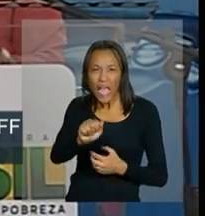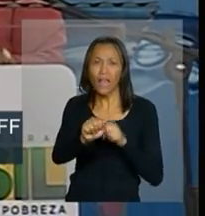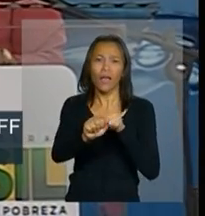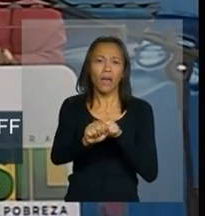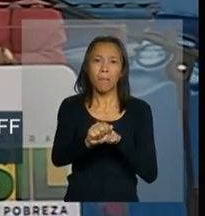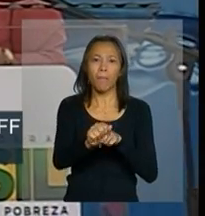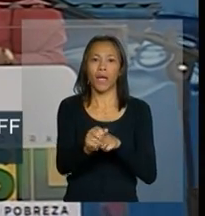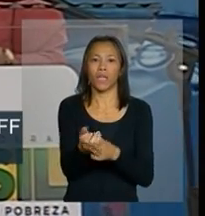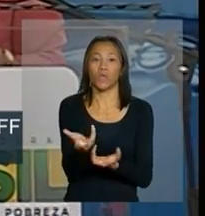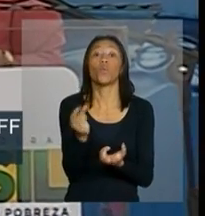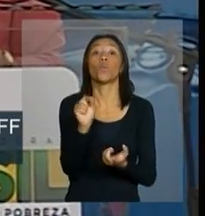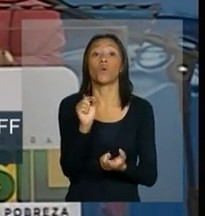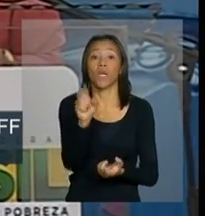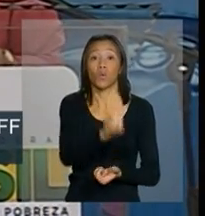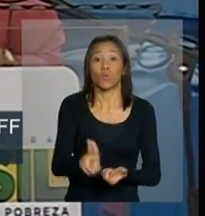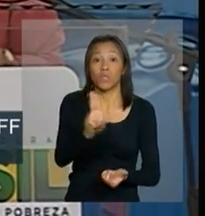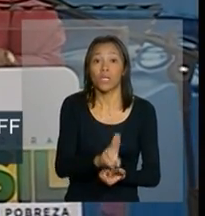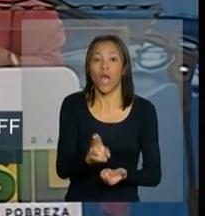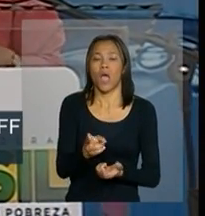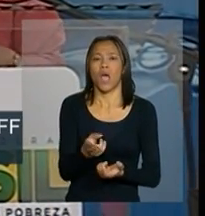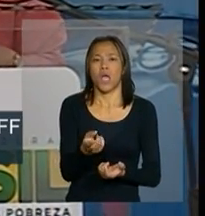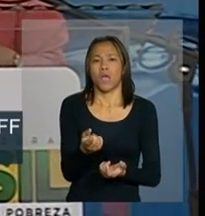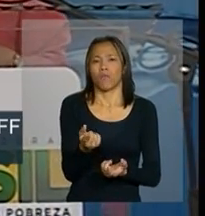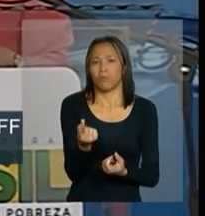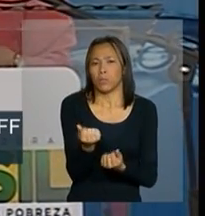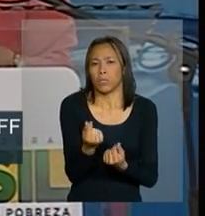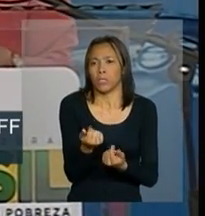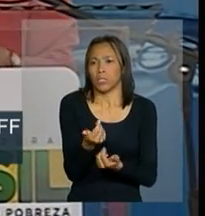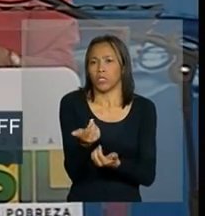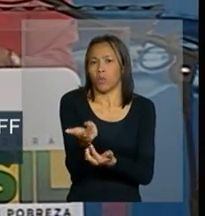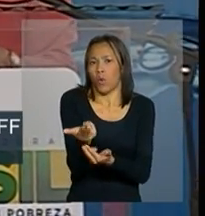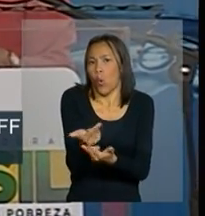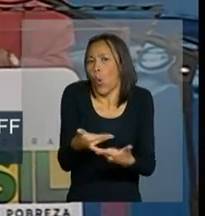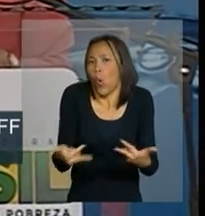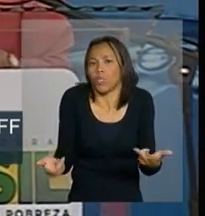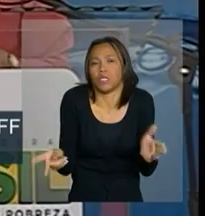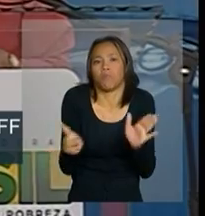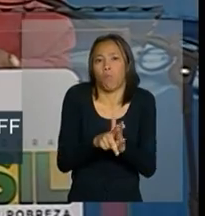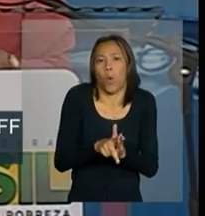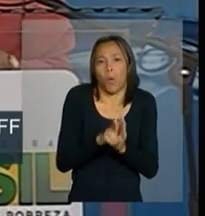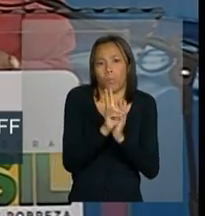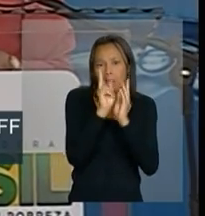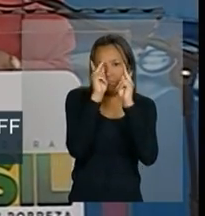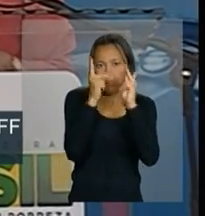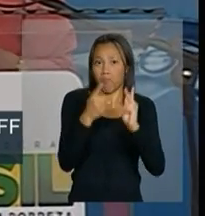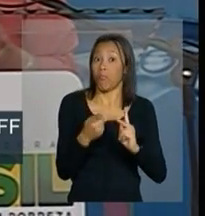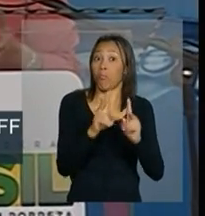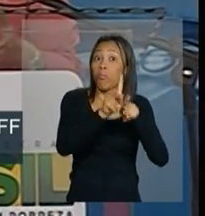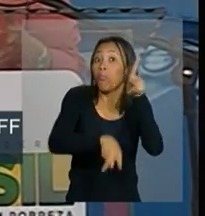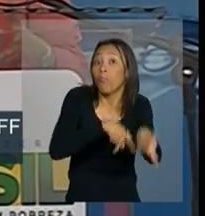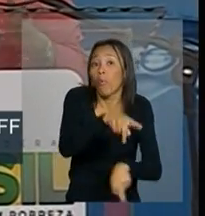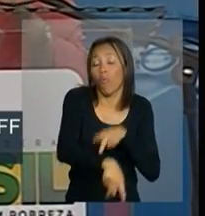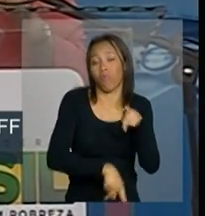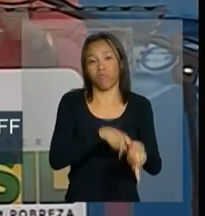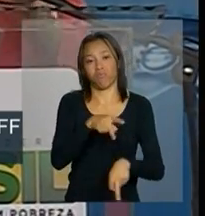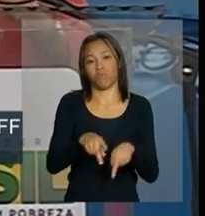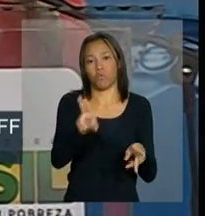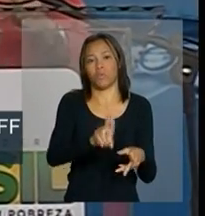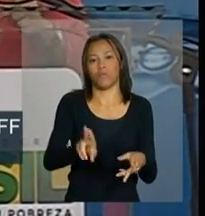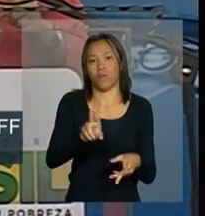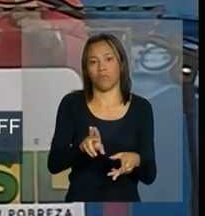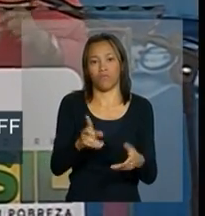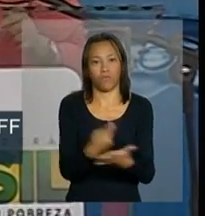para extrair boa vontade ou extrair benefícios para o povo.